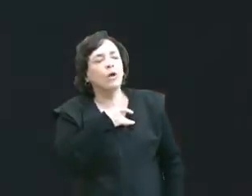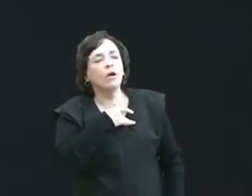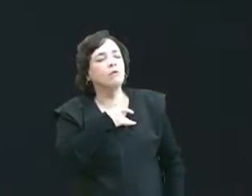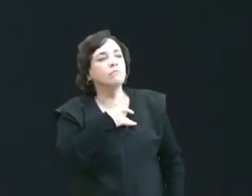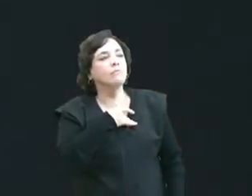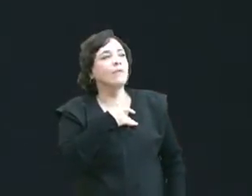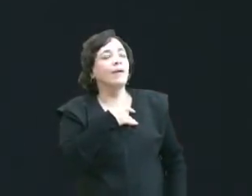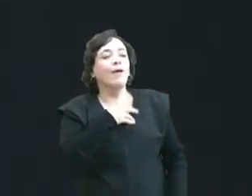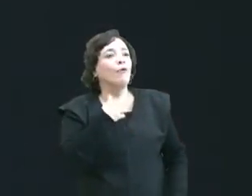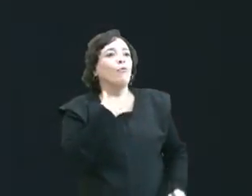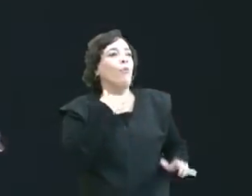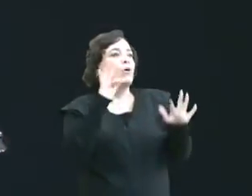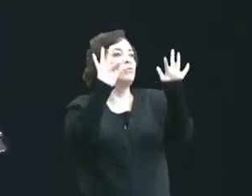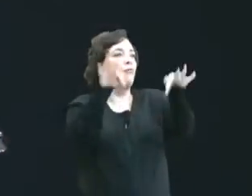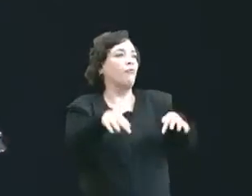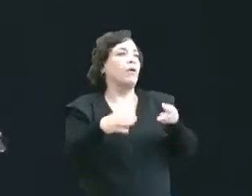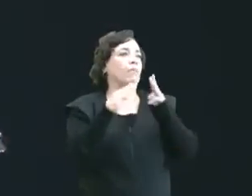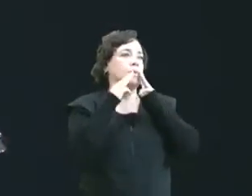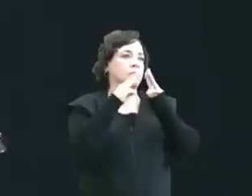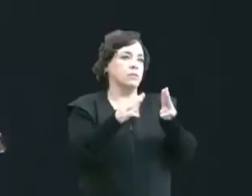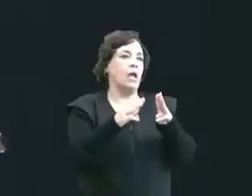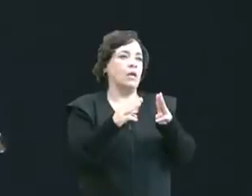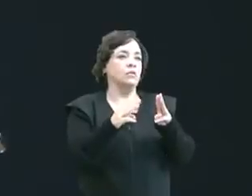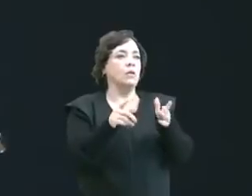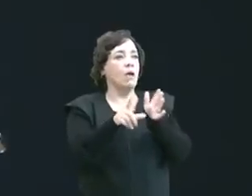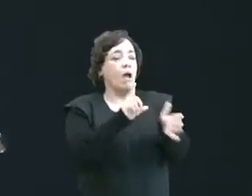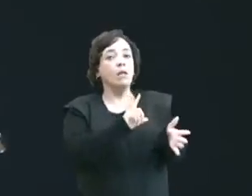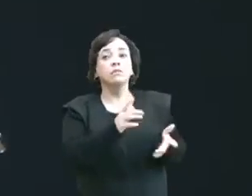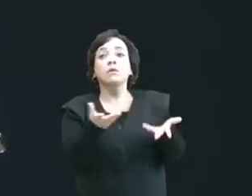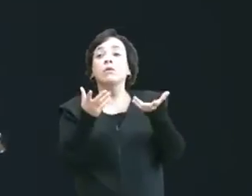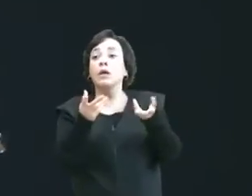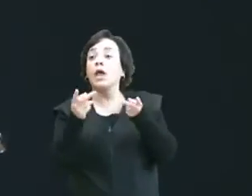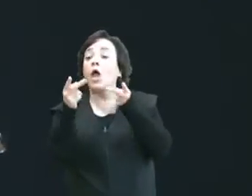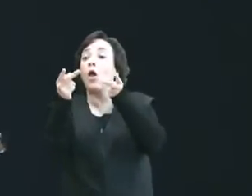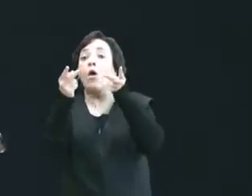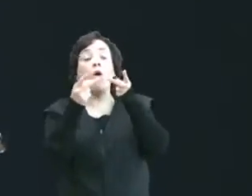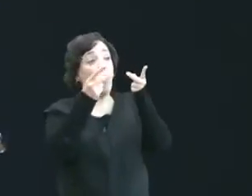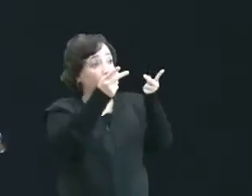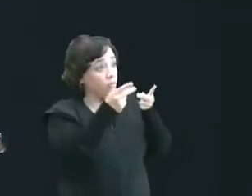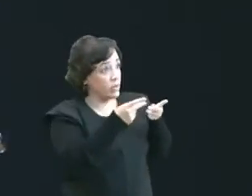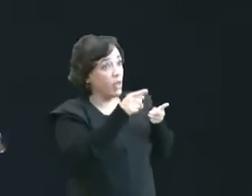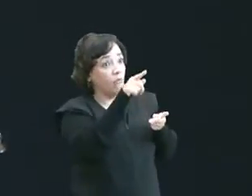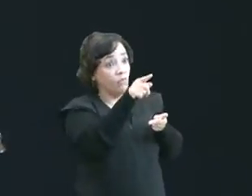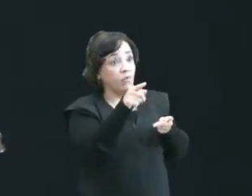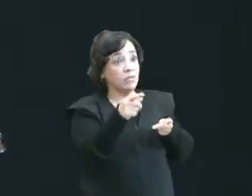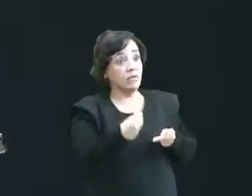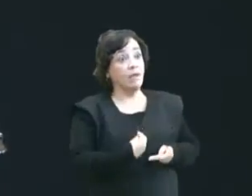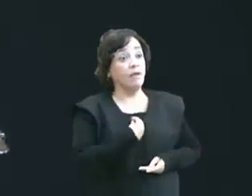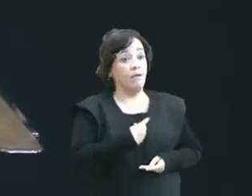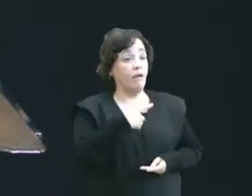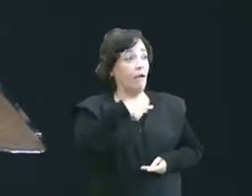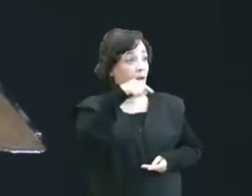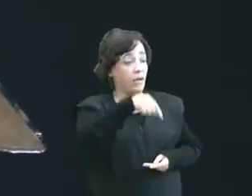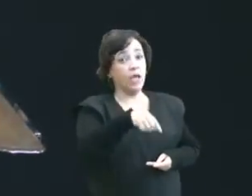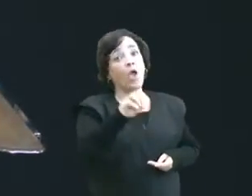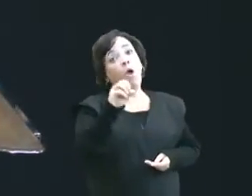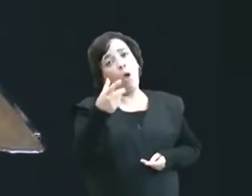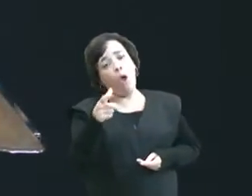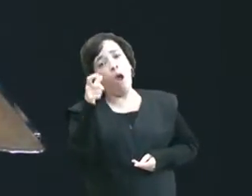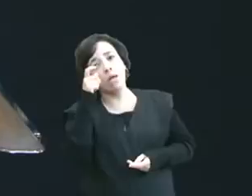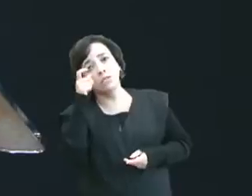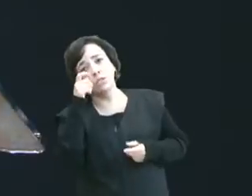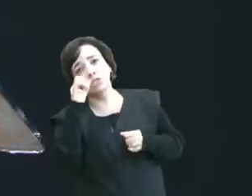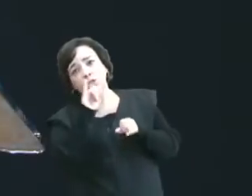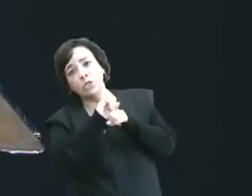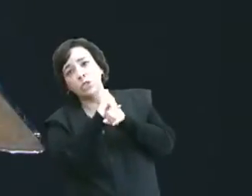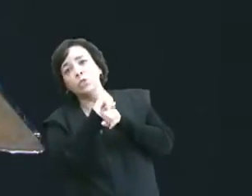terminar essa mensagem sem convidar você que veio aqui, ou que está me ouvindo pela internet,